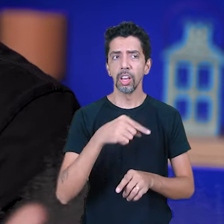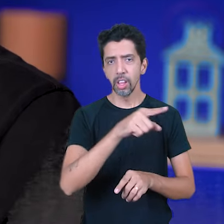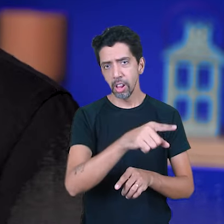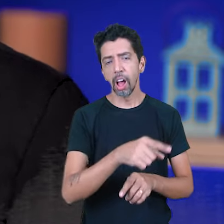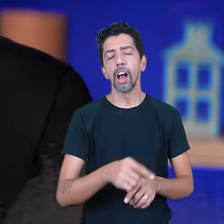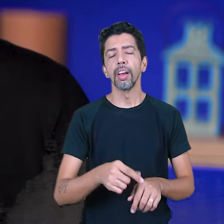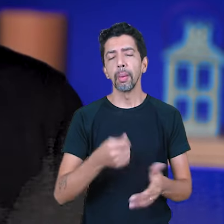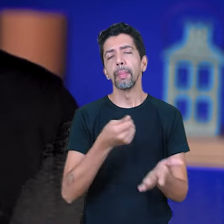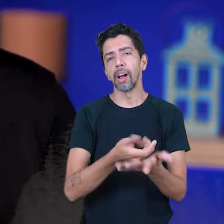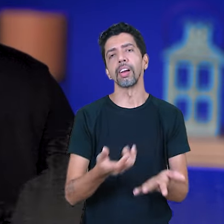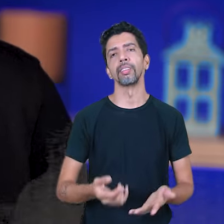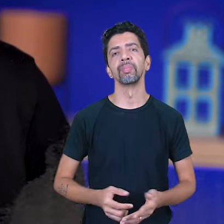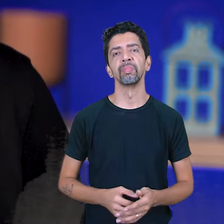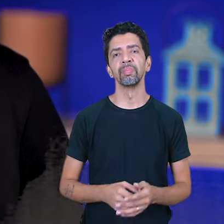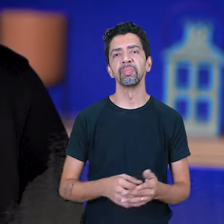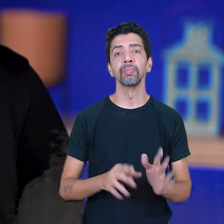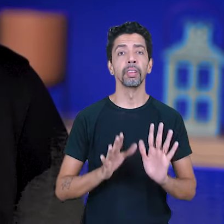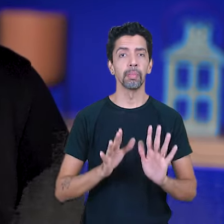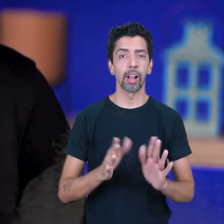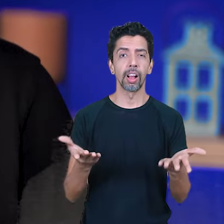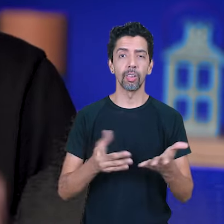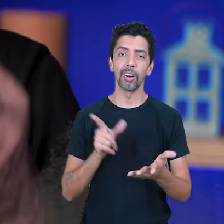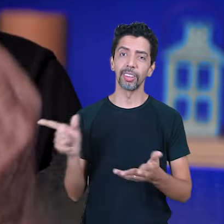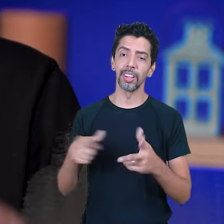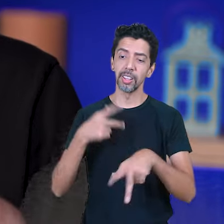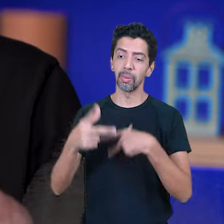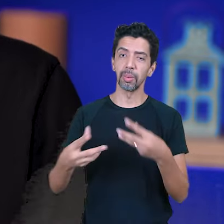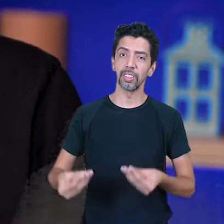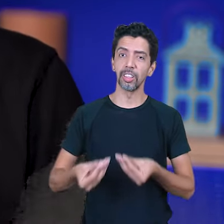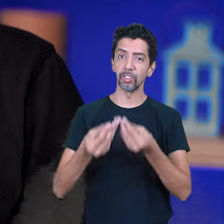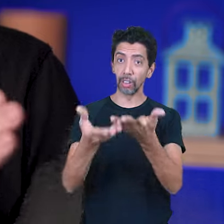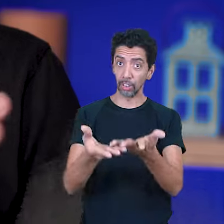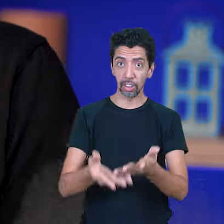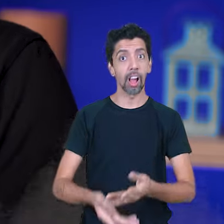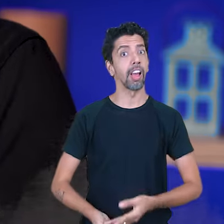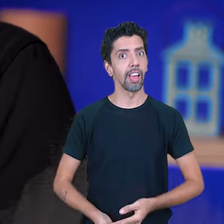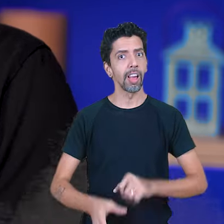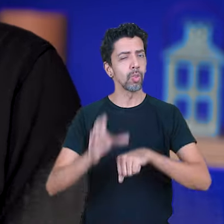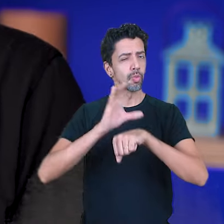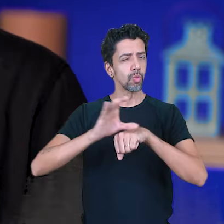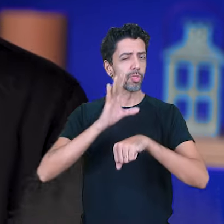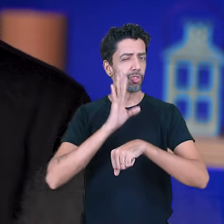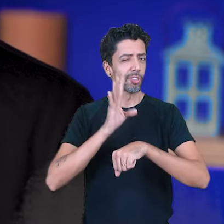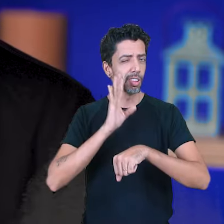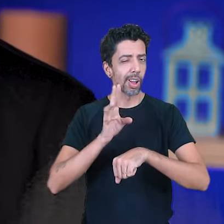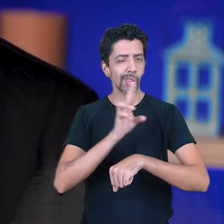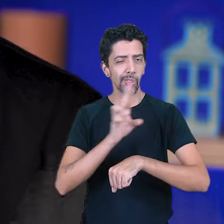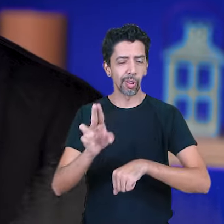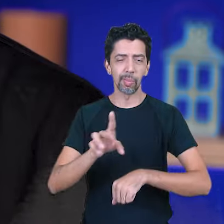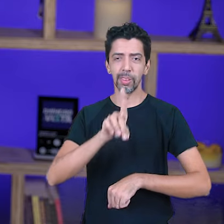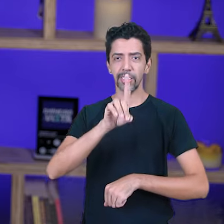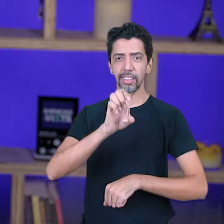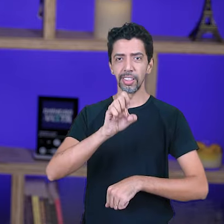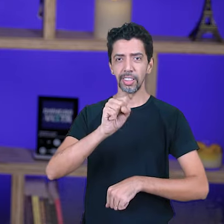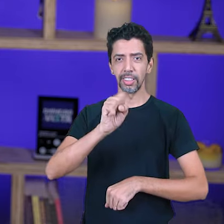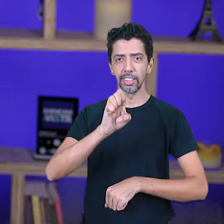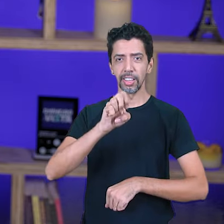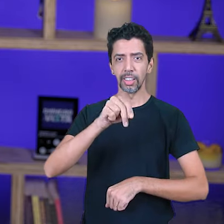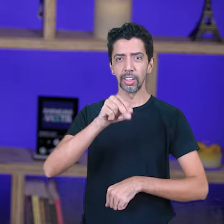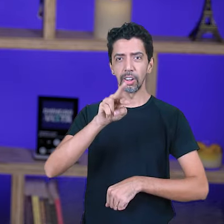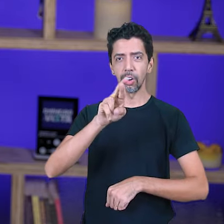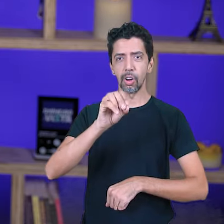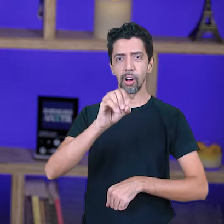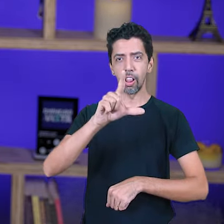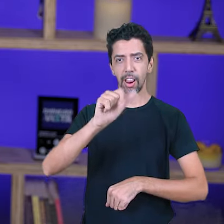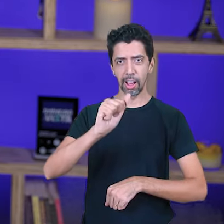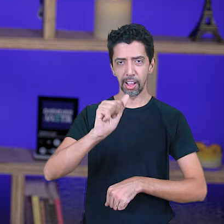presente vou te dar um curso bacana nome dele Desenrola Brasil por que Desenrola